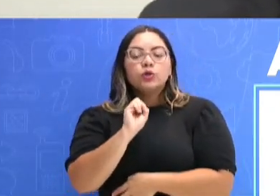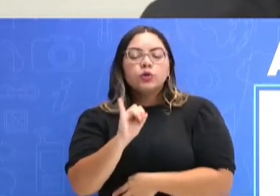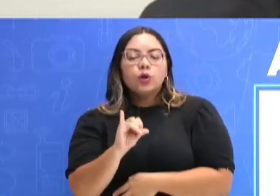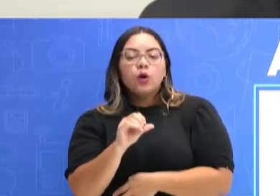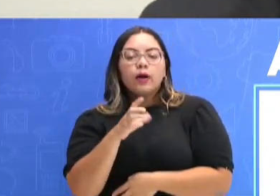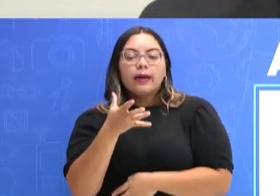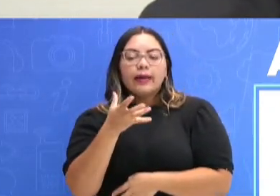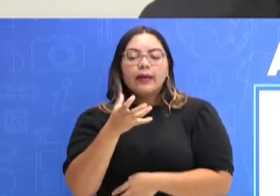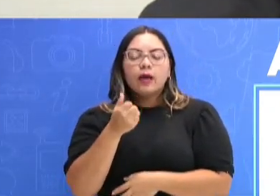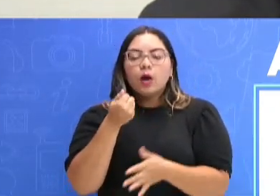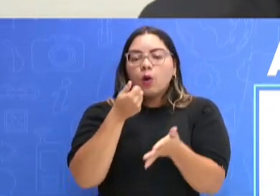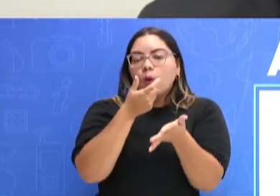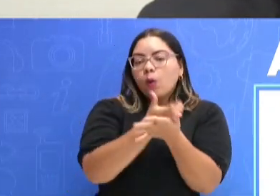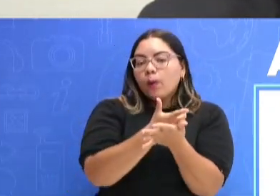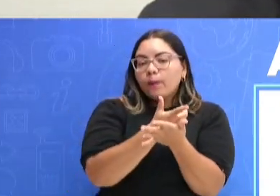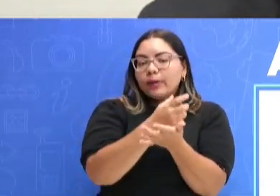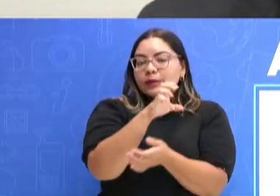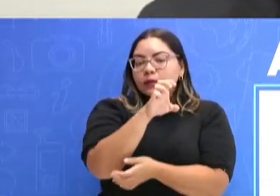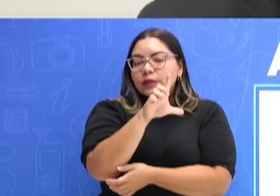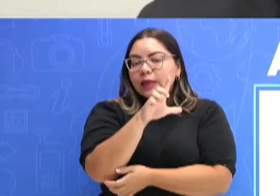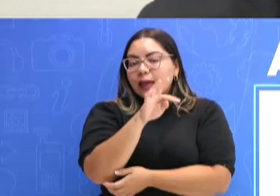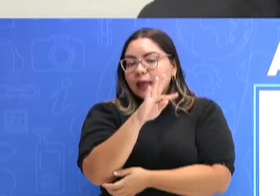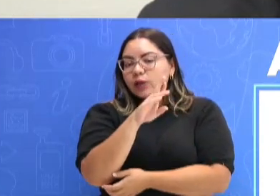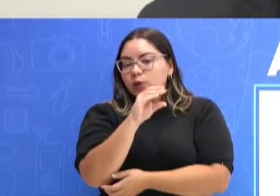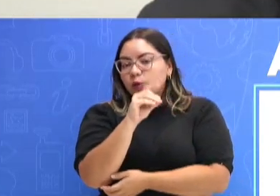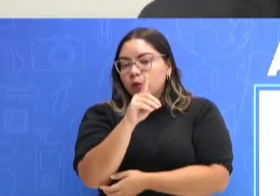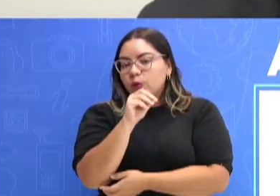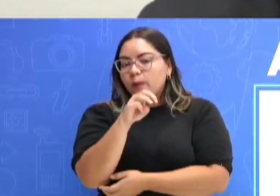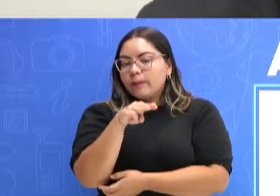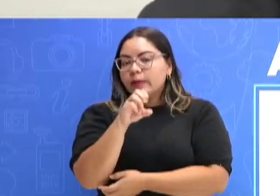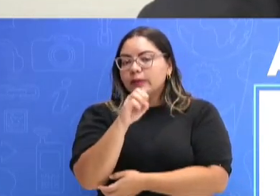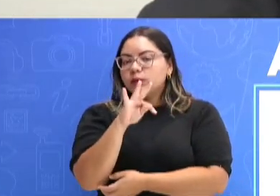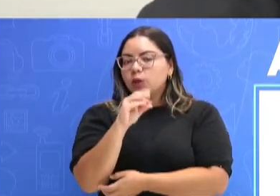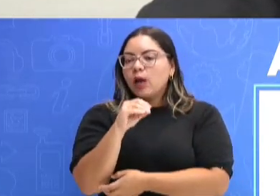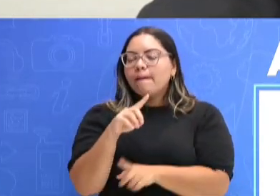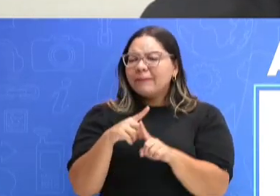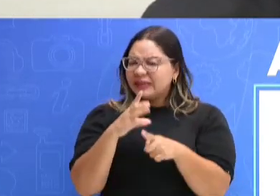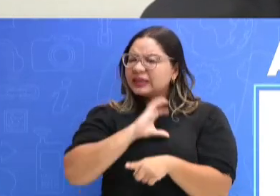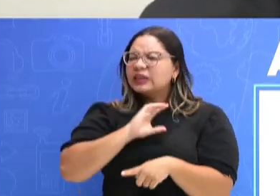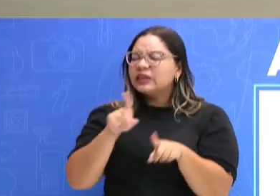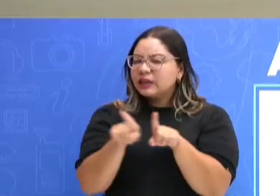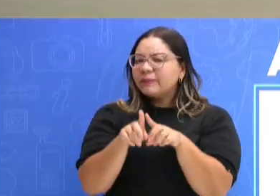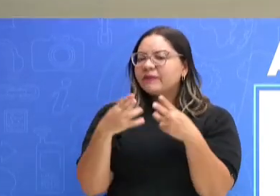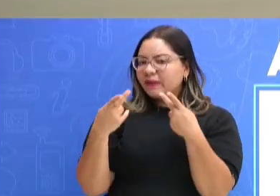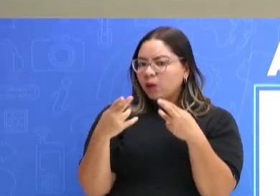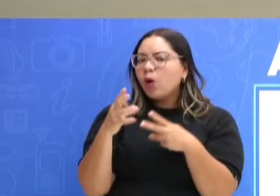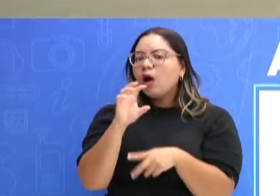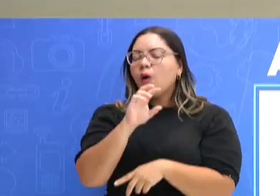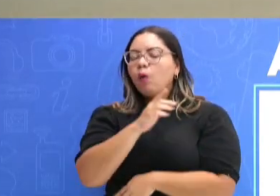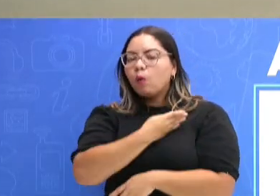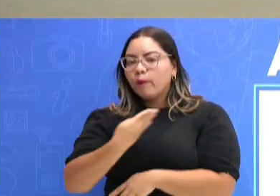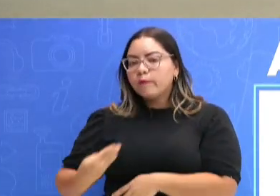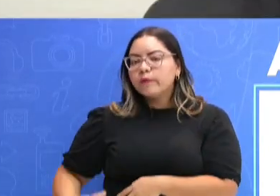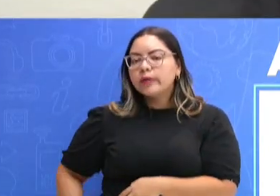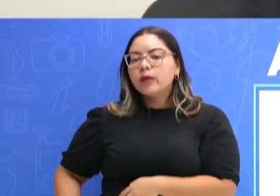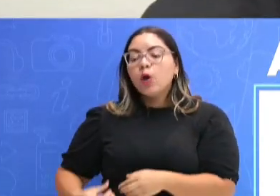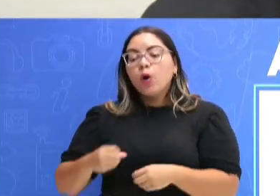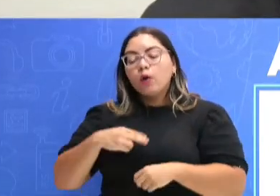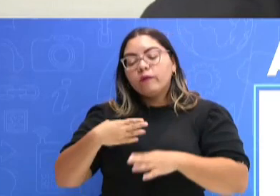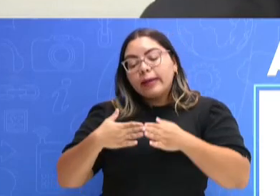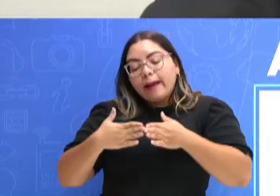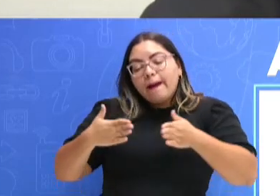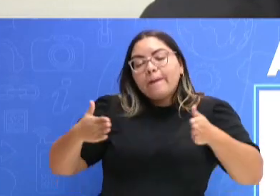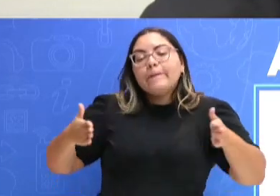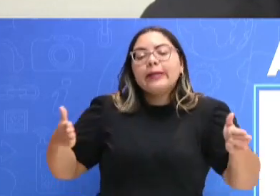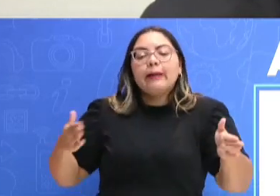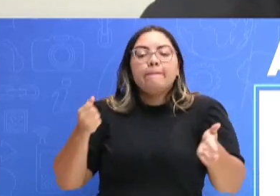compra de eletrodomésticos, se não me falha a memória. O de Caxias também vai permitir apenas a compra de eletrodomésticos? Ou ele vai abranger mais conteúdo?